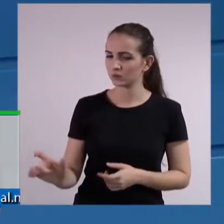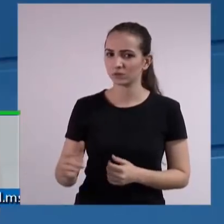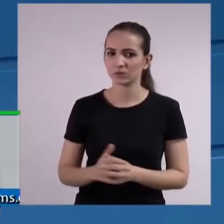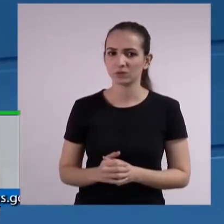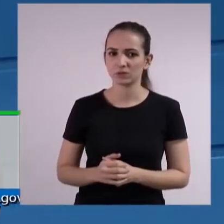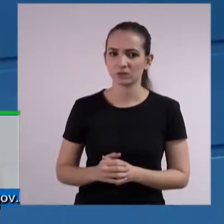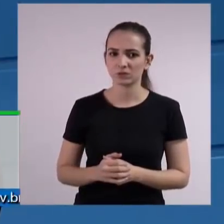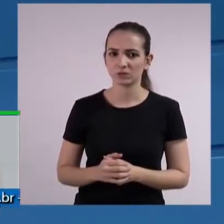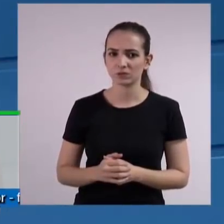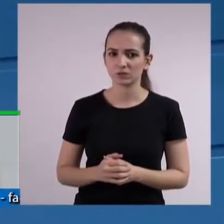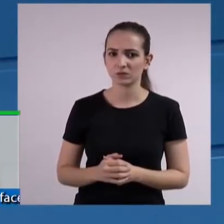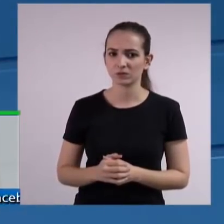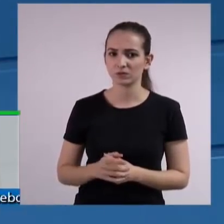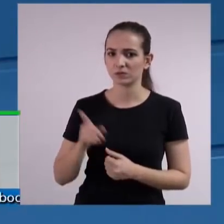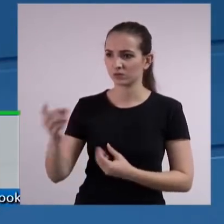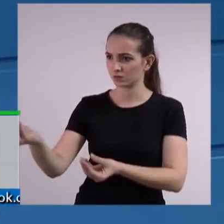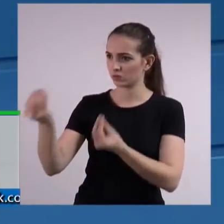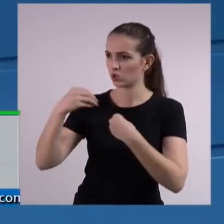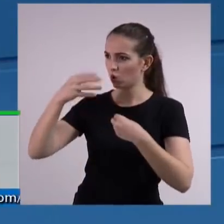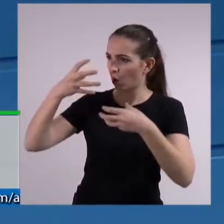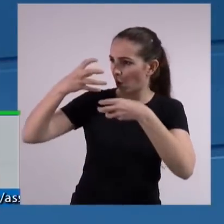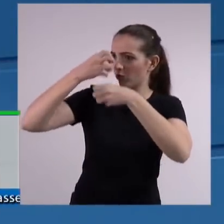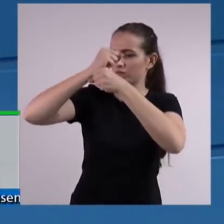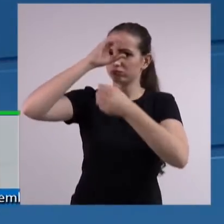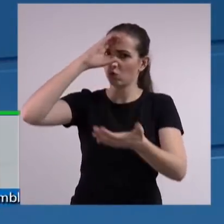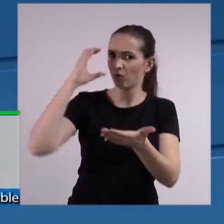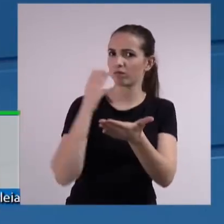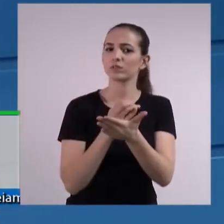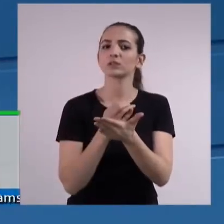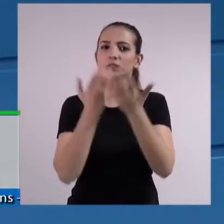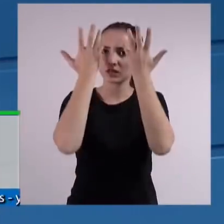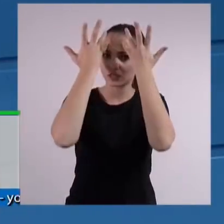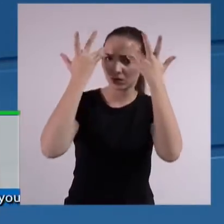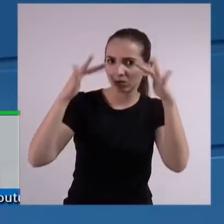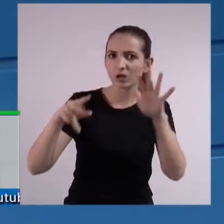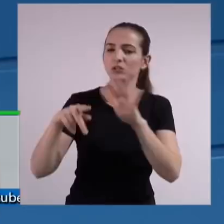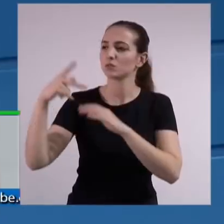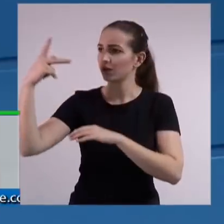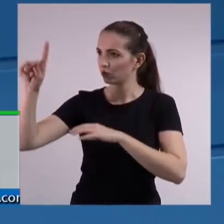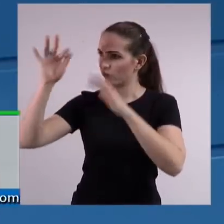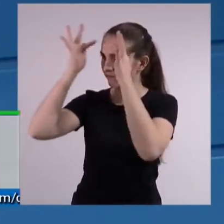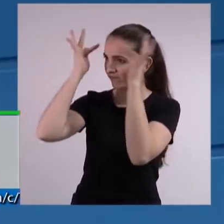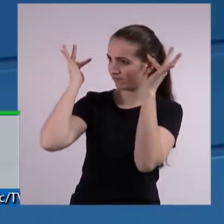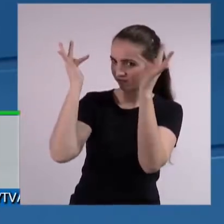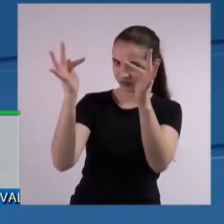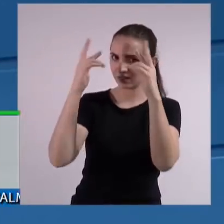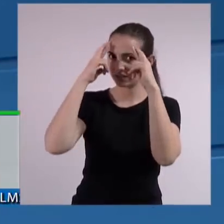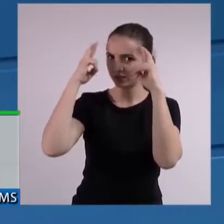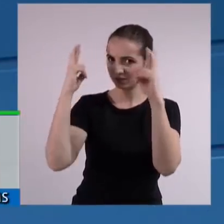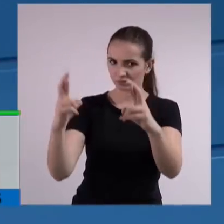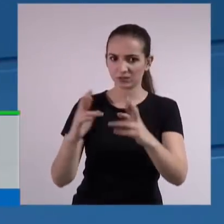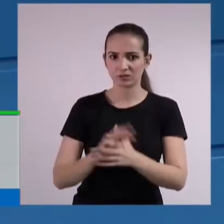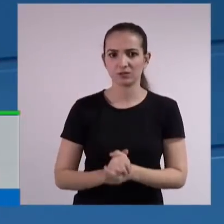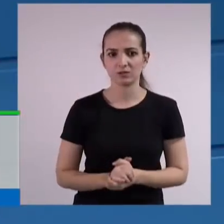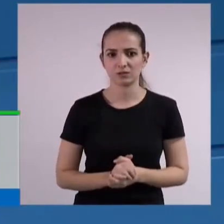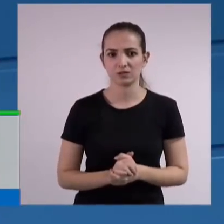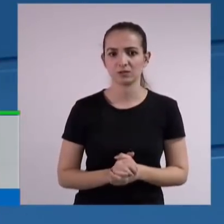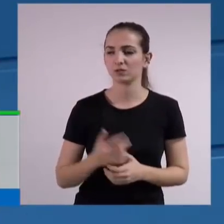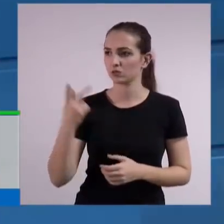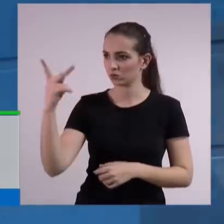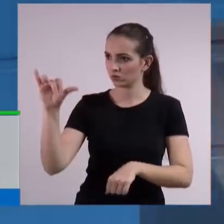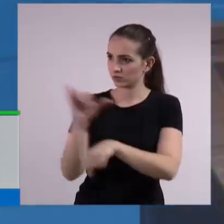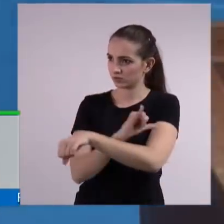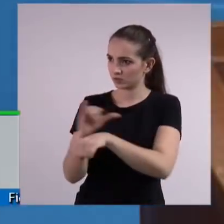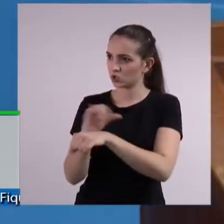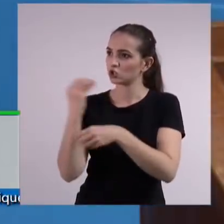me deu toda a confiança, toda a tranquilidade, primeiro pela sua lealdade, primeiro pela sua forma de